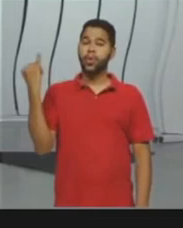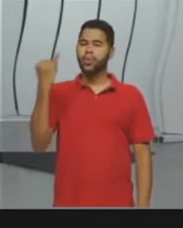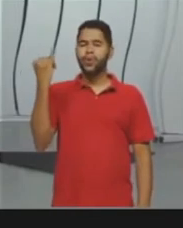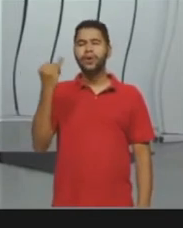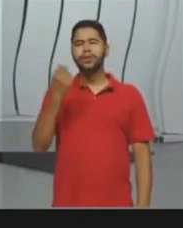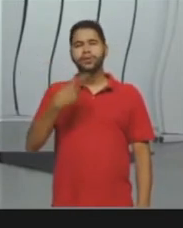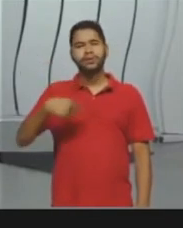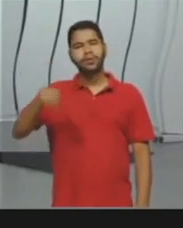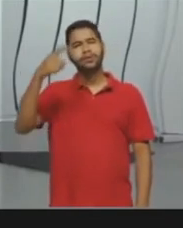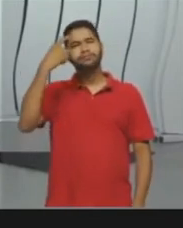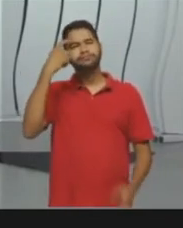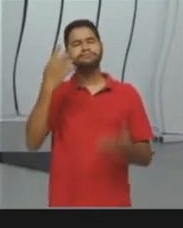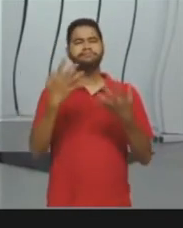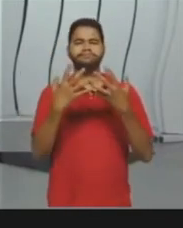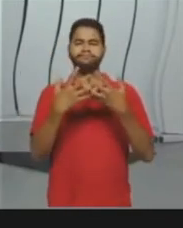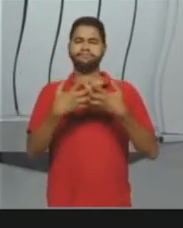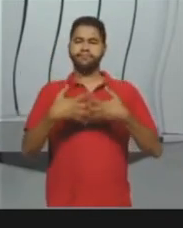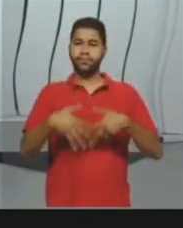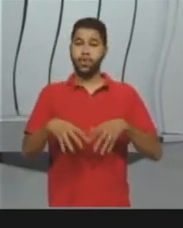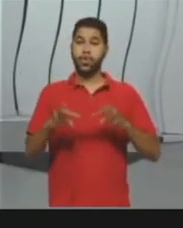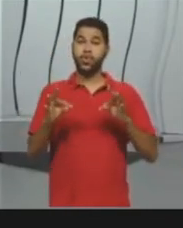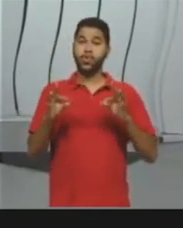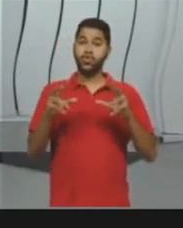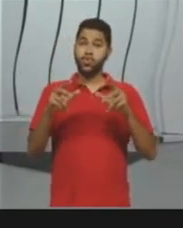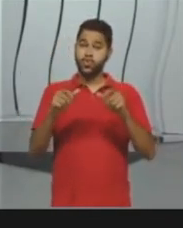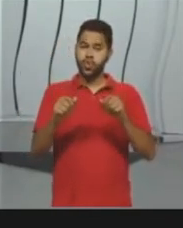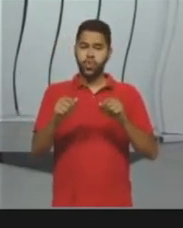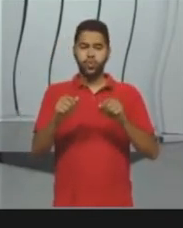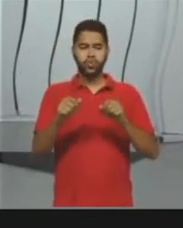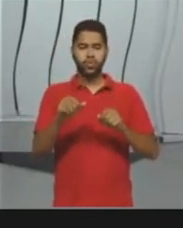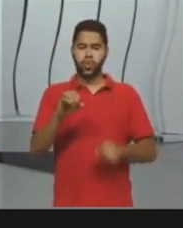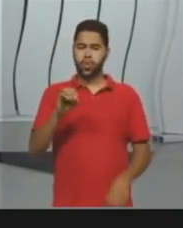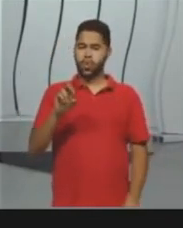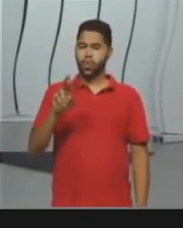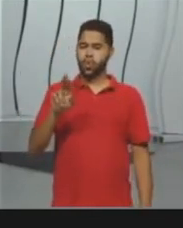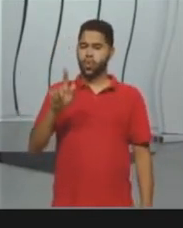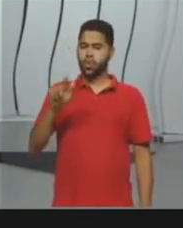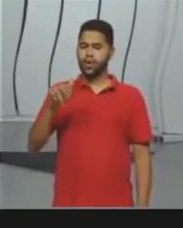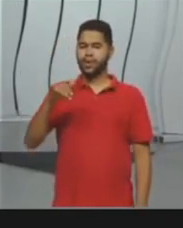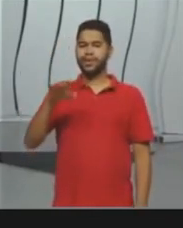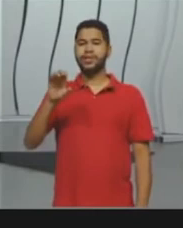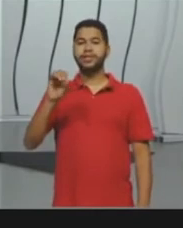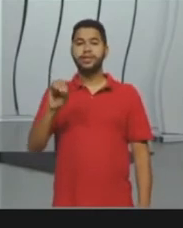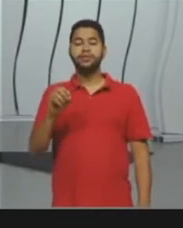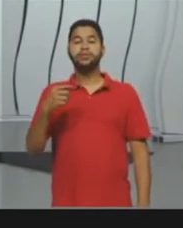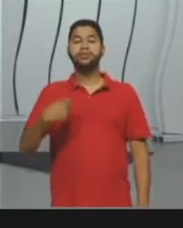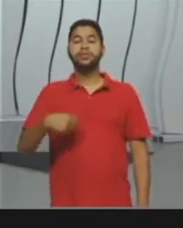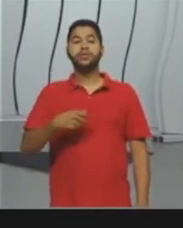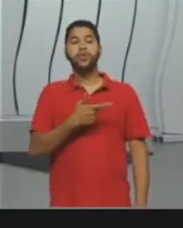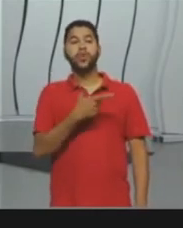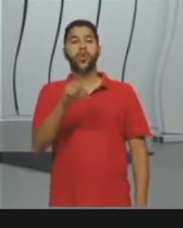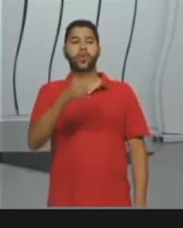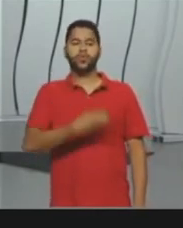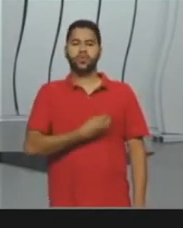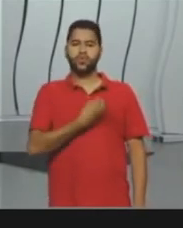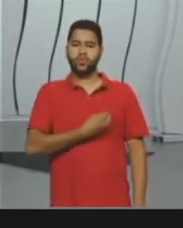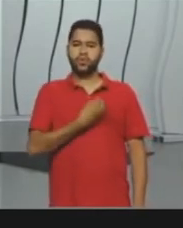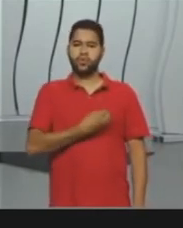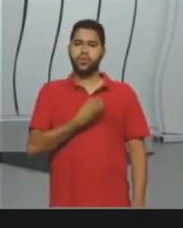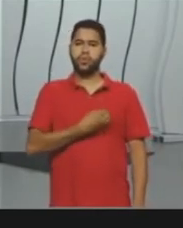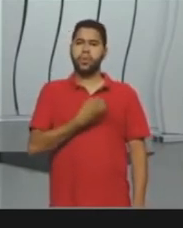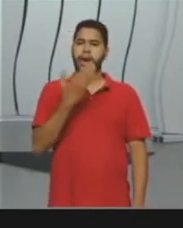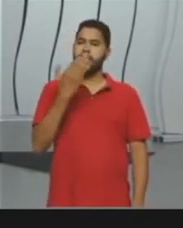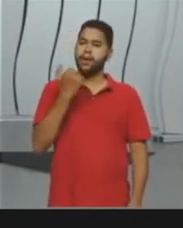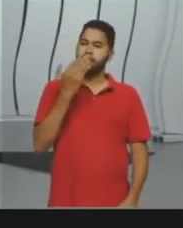pensar que todo organismo heterótrofo vai precisar de outro ser vivo para se alimentar. Por quê? Vai se